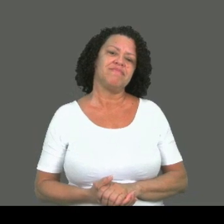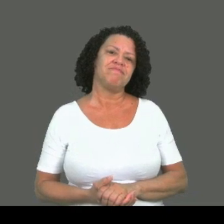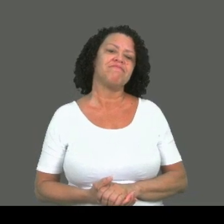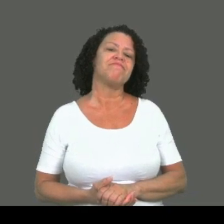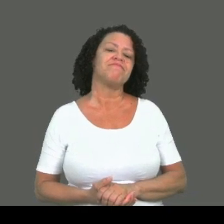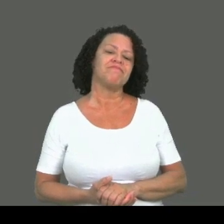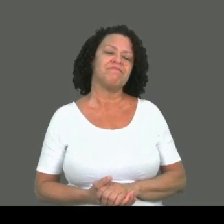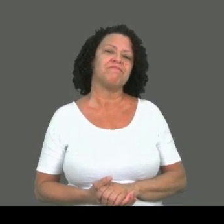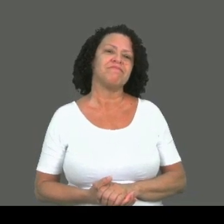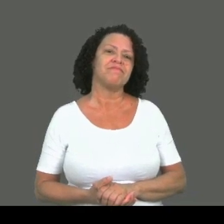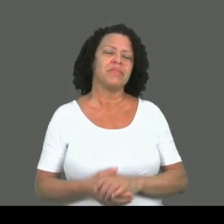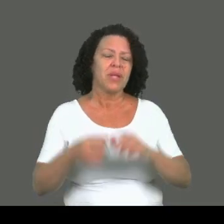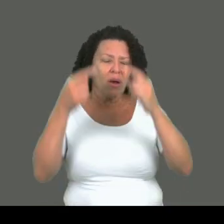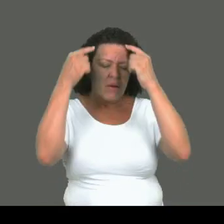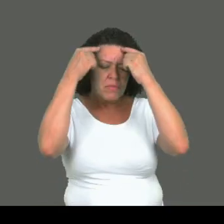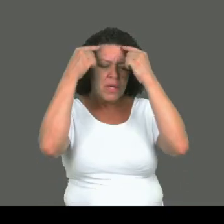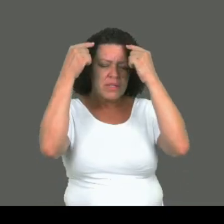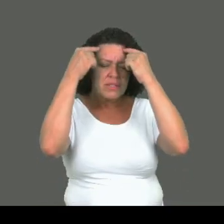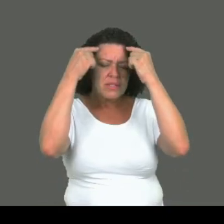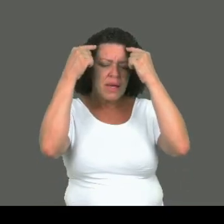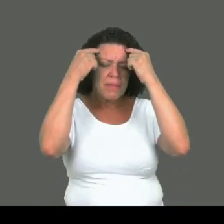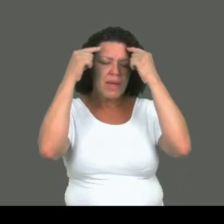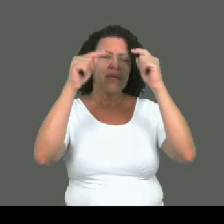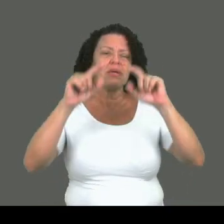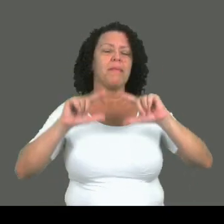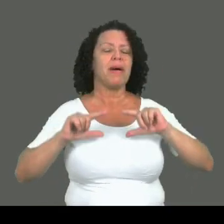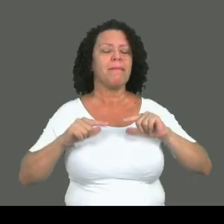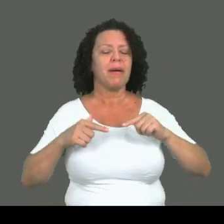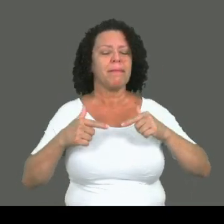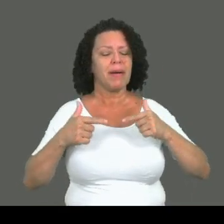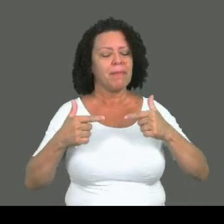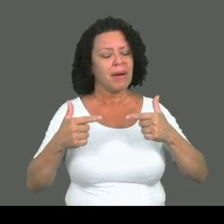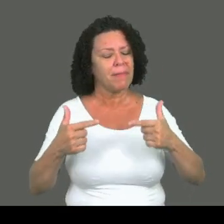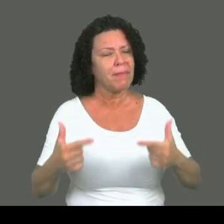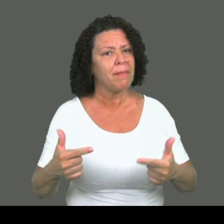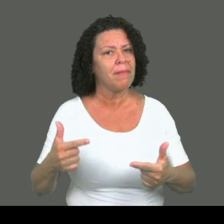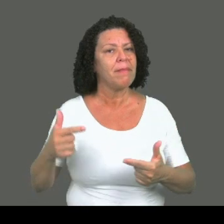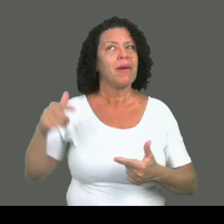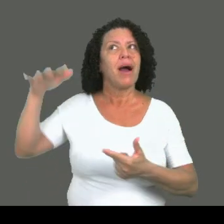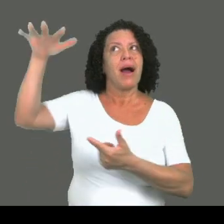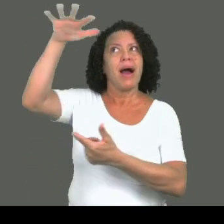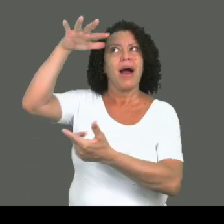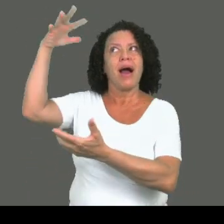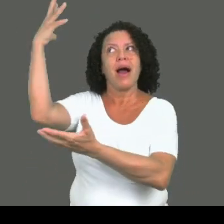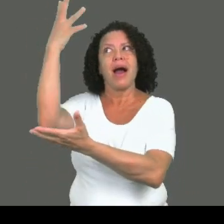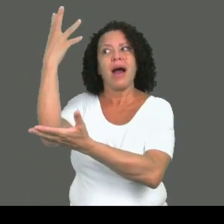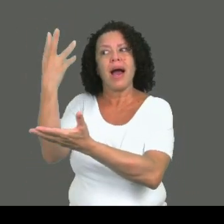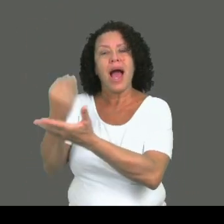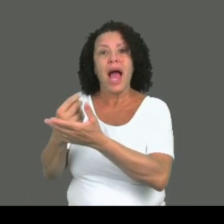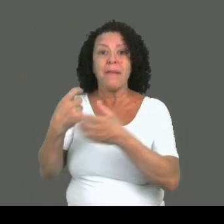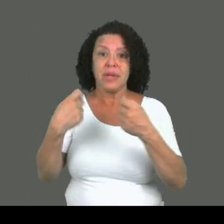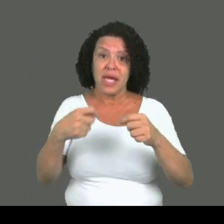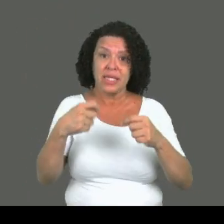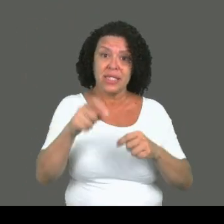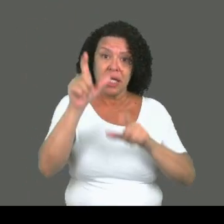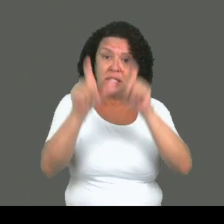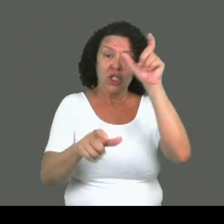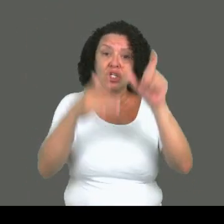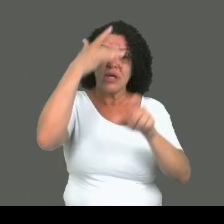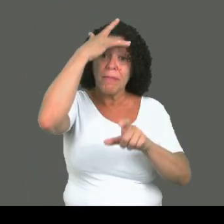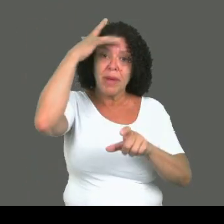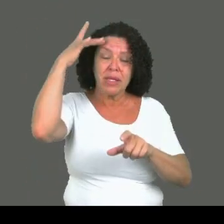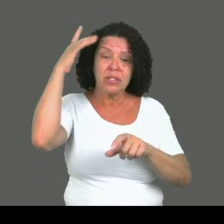Vigie seus pensamentos, suas atitudes. A espiritualidade está precisando de pessoas que cuidem